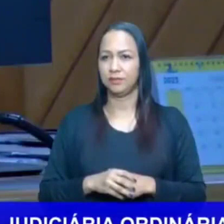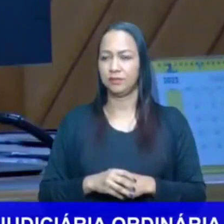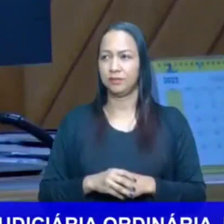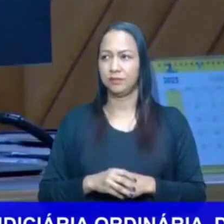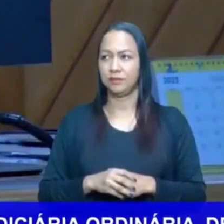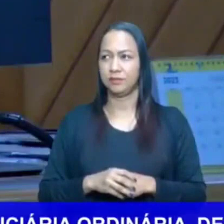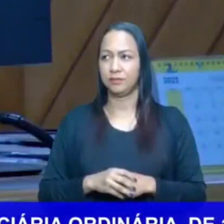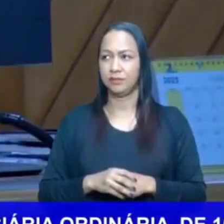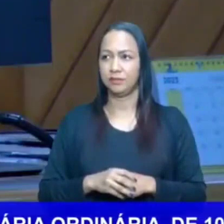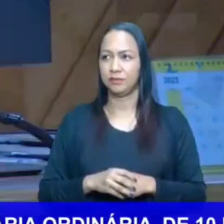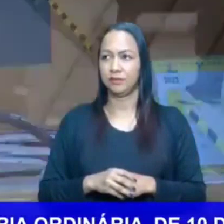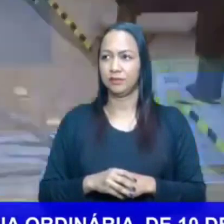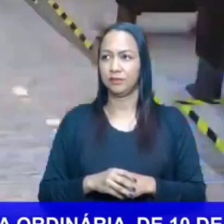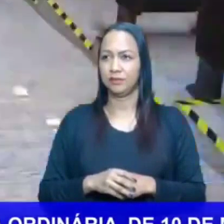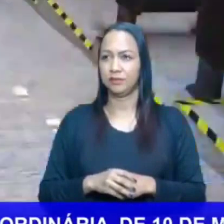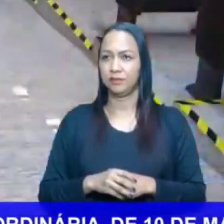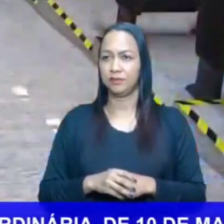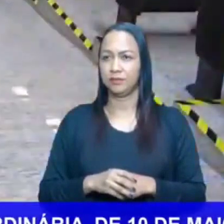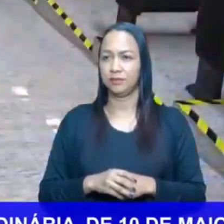desembargador Carmo Antônio.